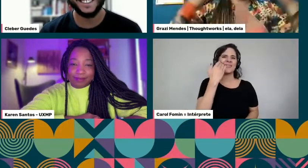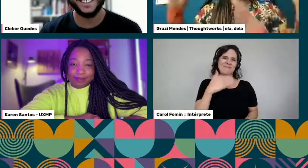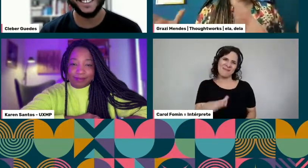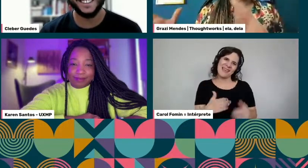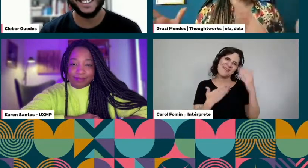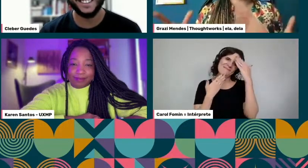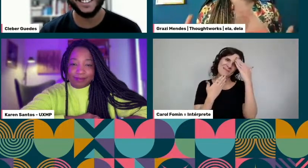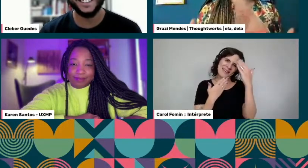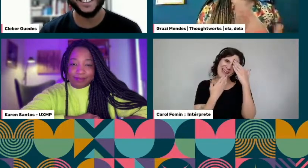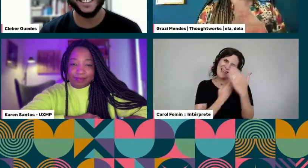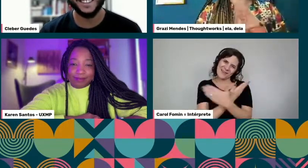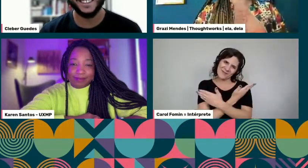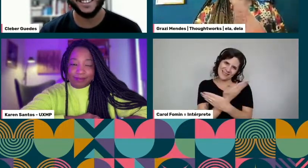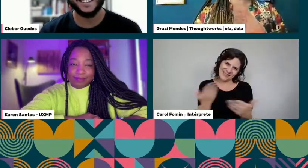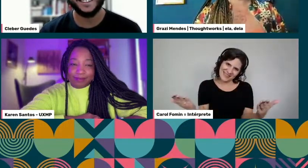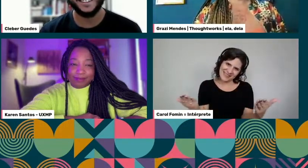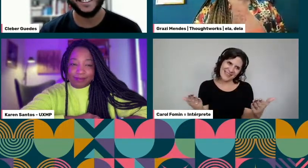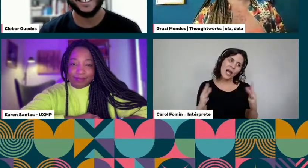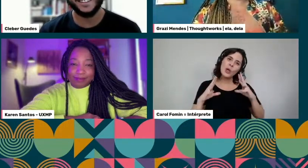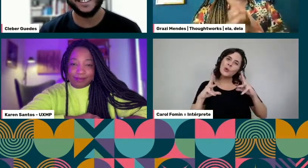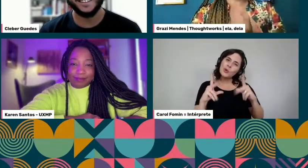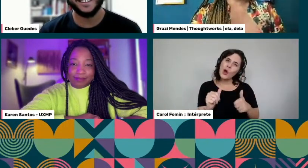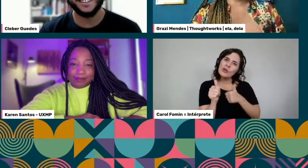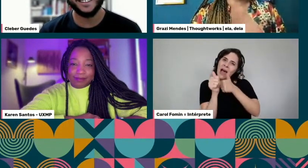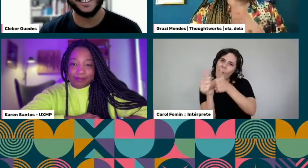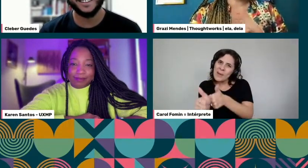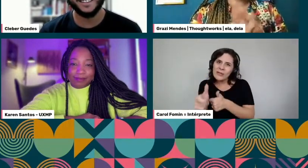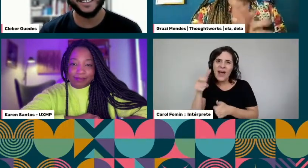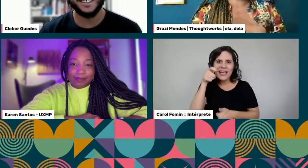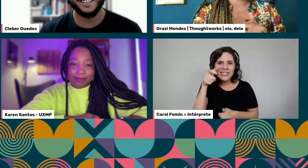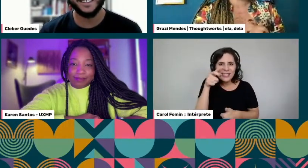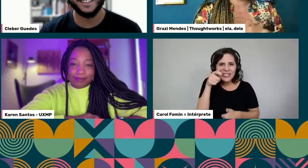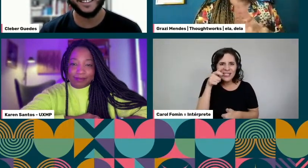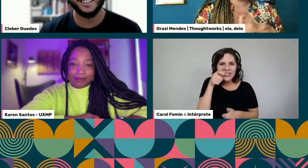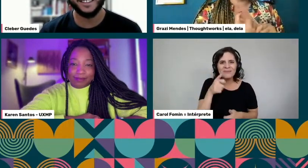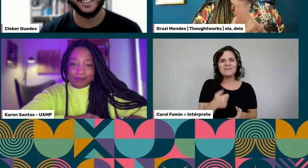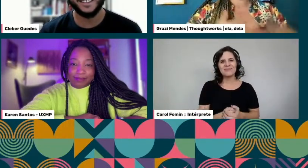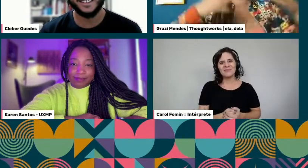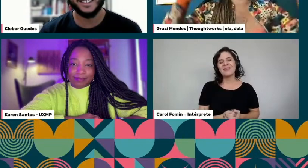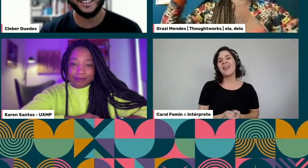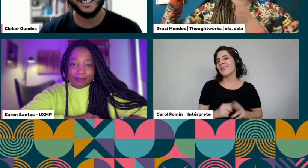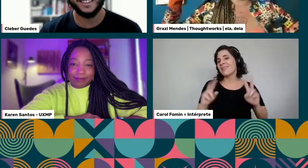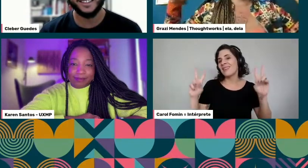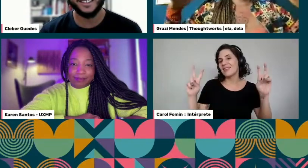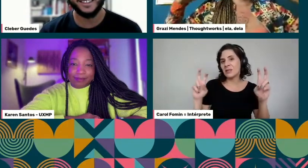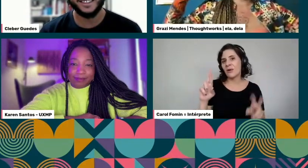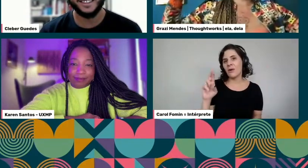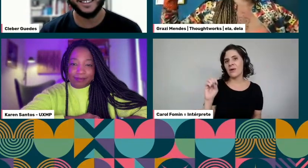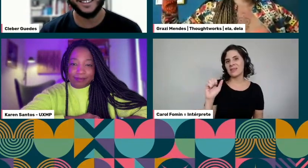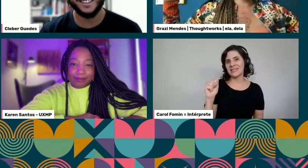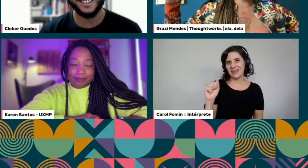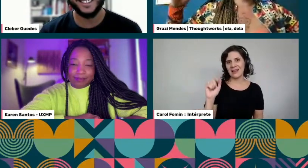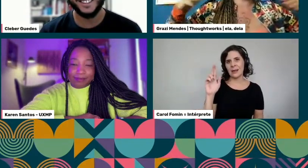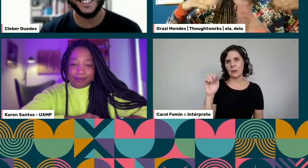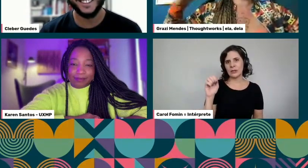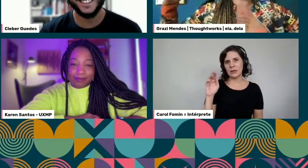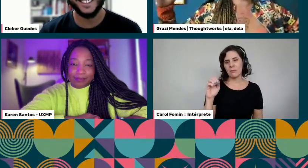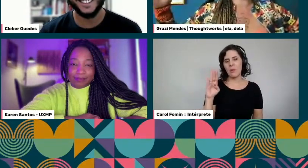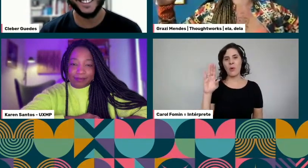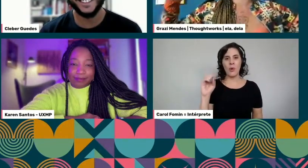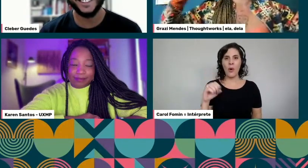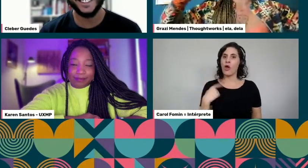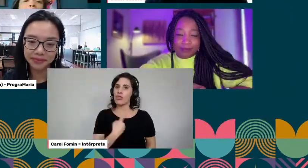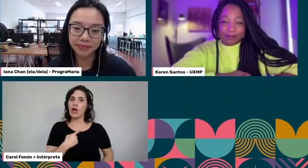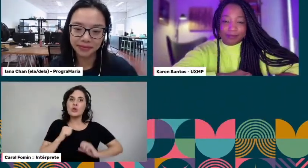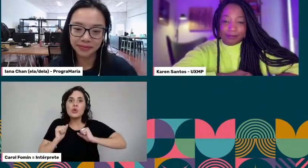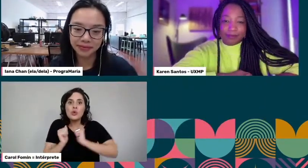especialmente, mas a todas as pessoas que estão acompanhando. Fechar com Rosa Luxemburgo, que possamos lutar juntas para que possamos